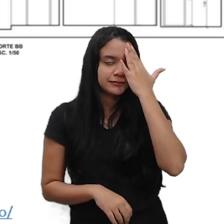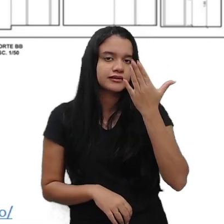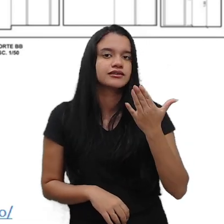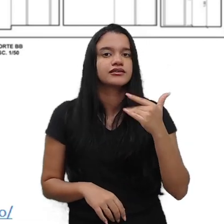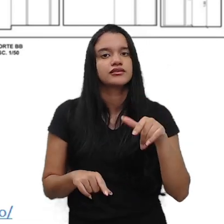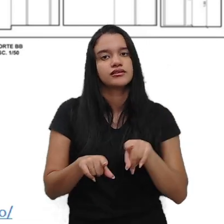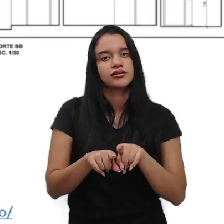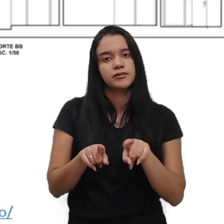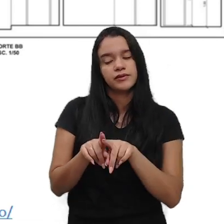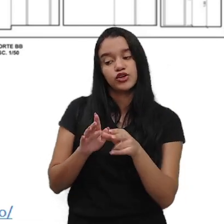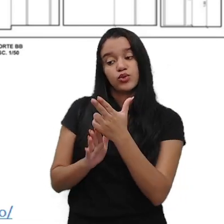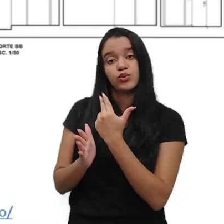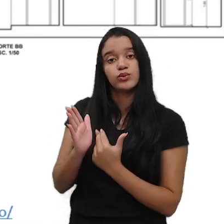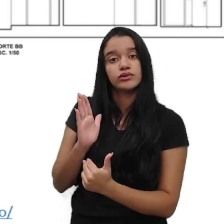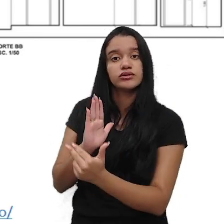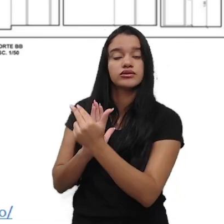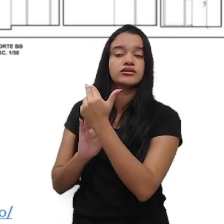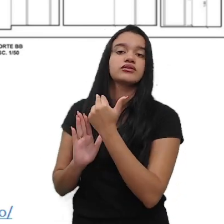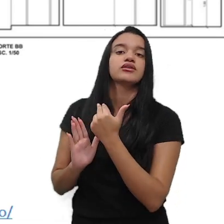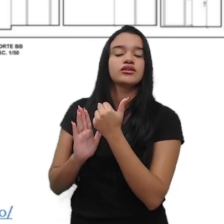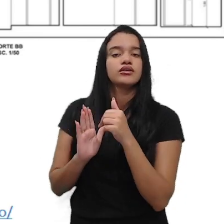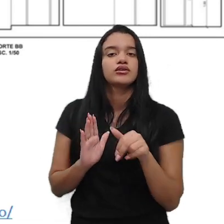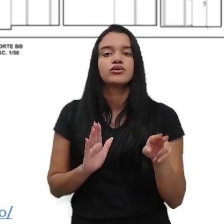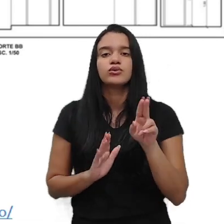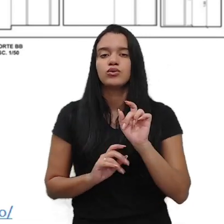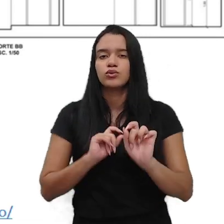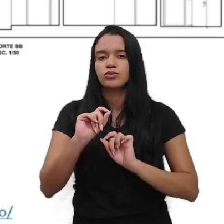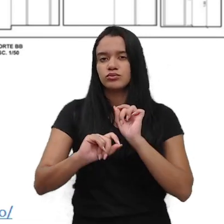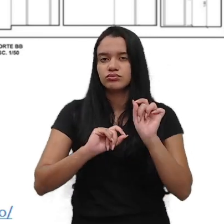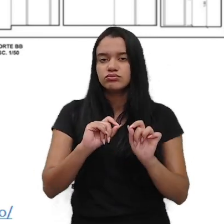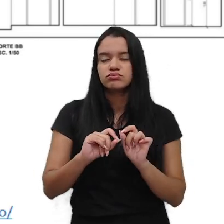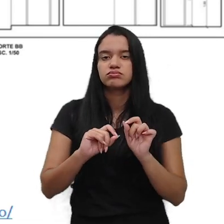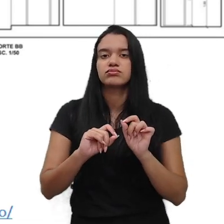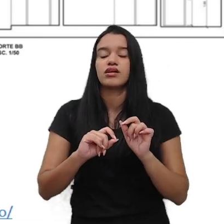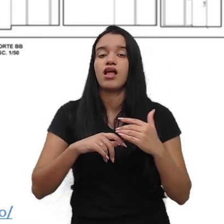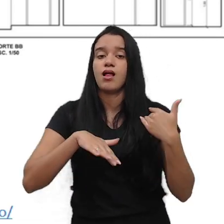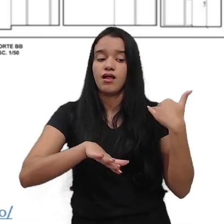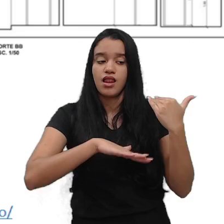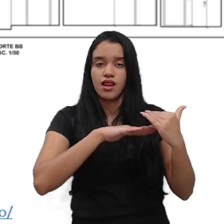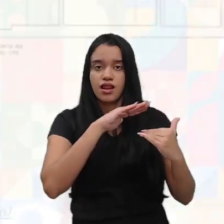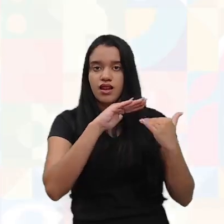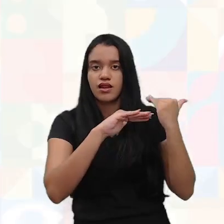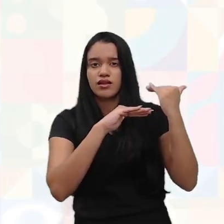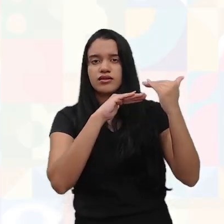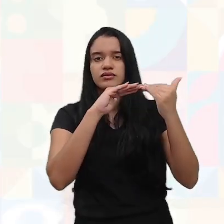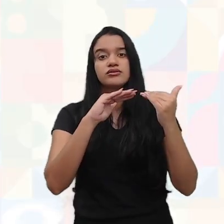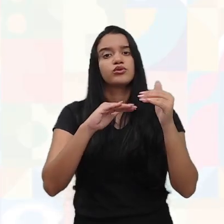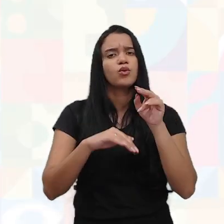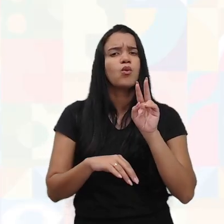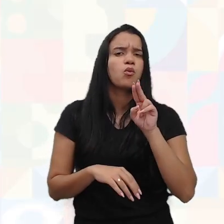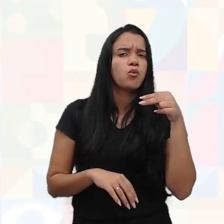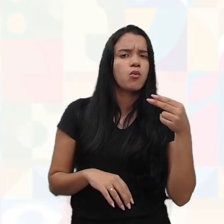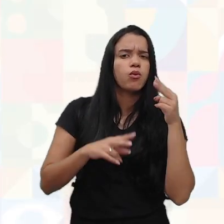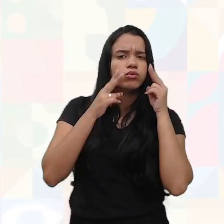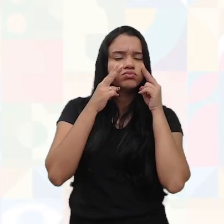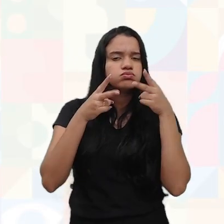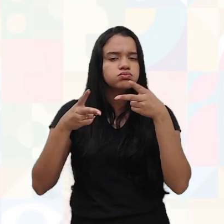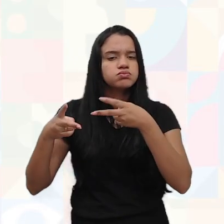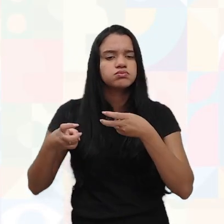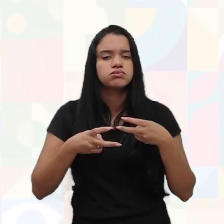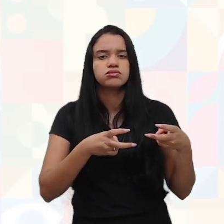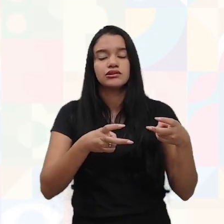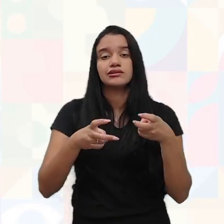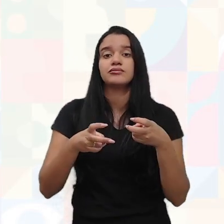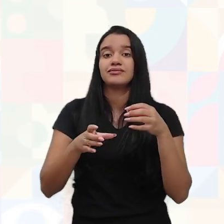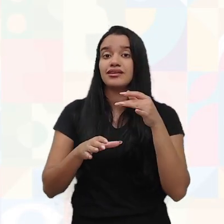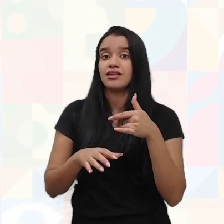planta baixa e os cortes, que vão ser chamados de elevações ou vistas dentro do